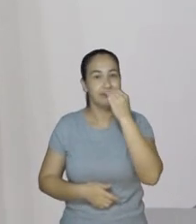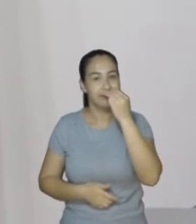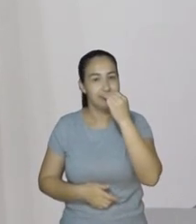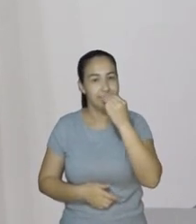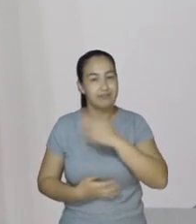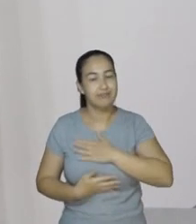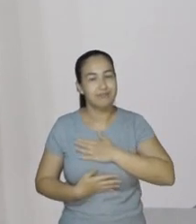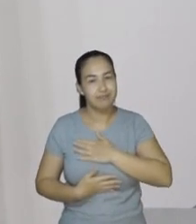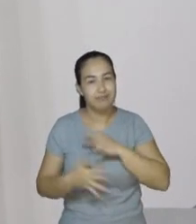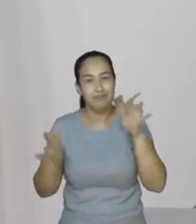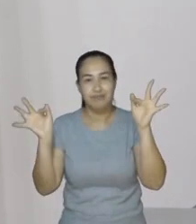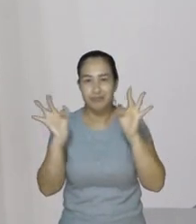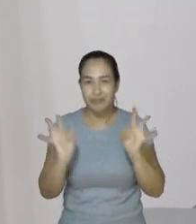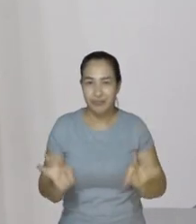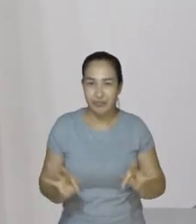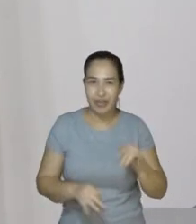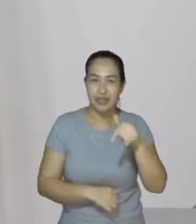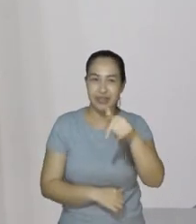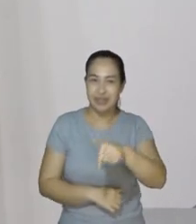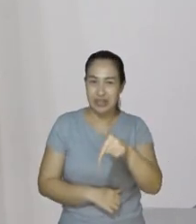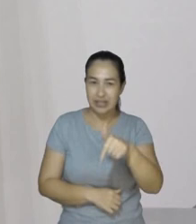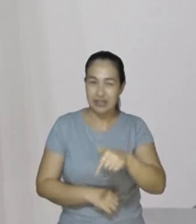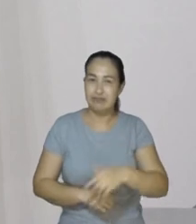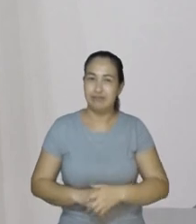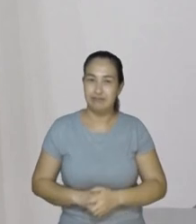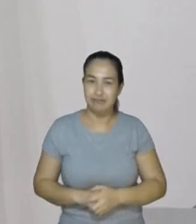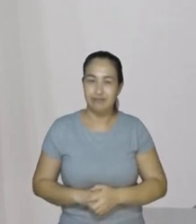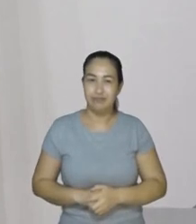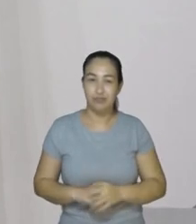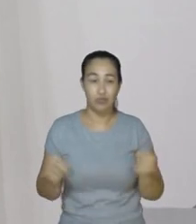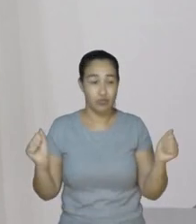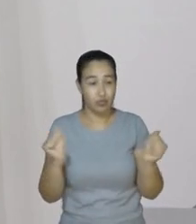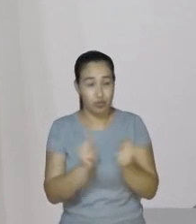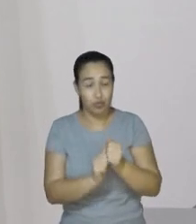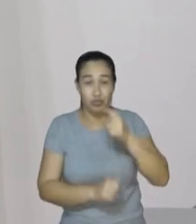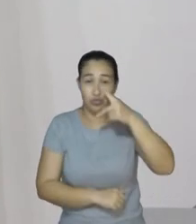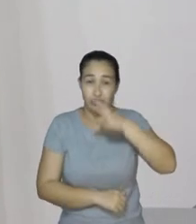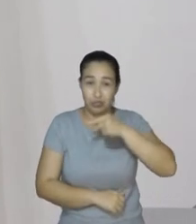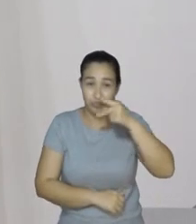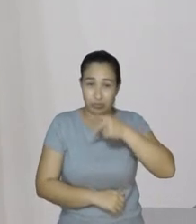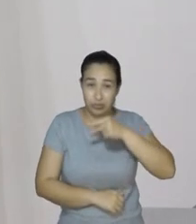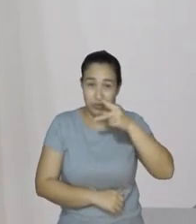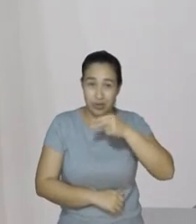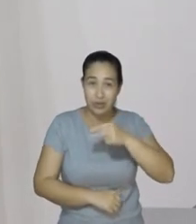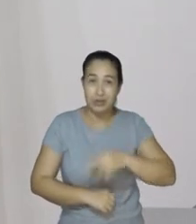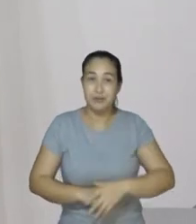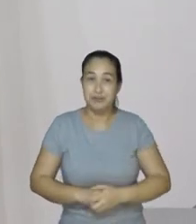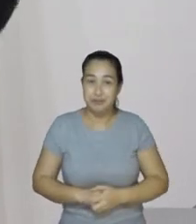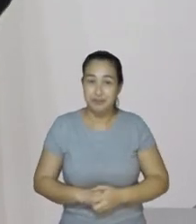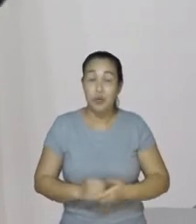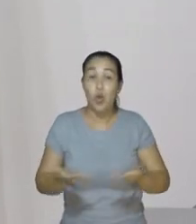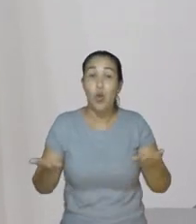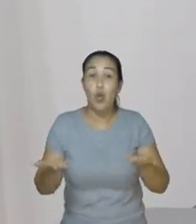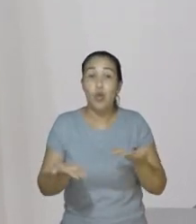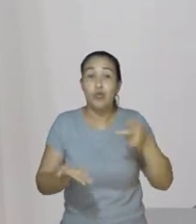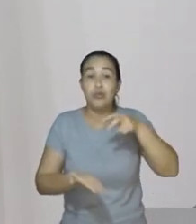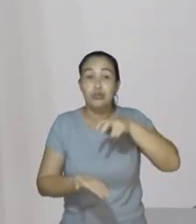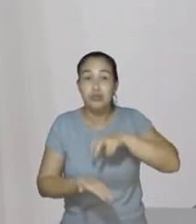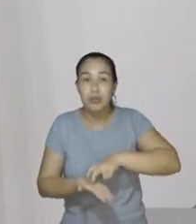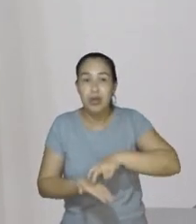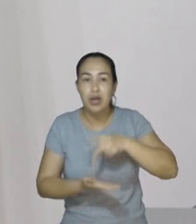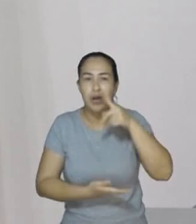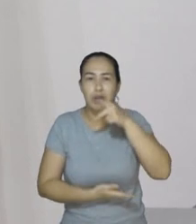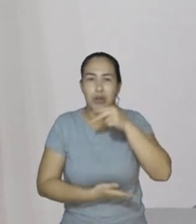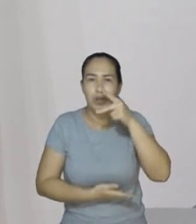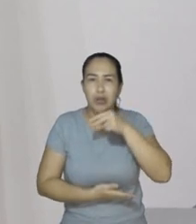estar aqui com Vossa Excelência, rodeado pelo deputado Kennedy Júnior, hoje pela manhã, Kenneth Nunes, hoje